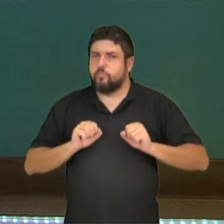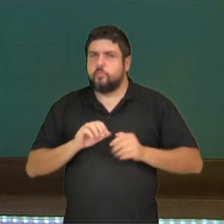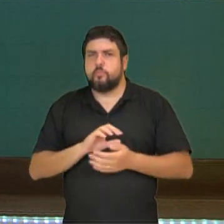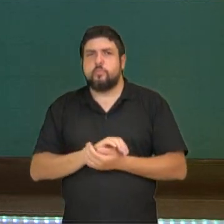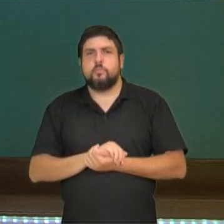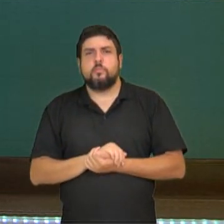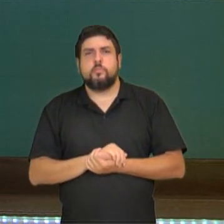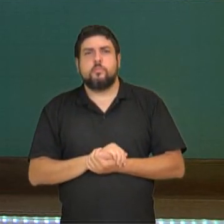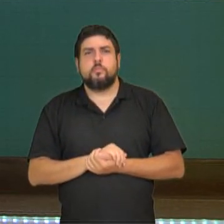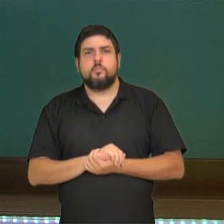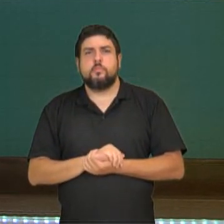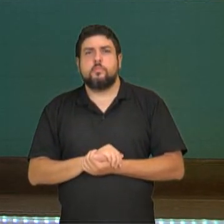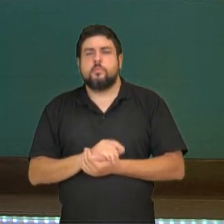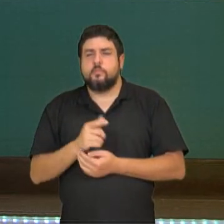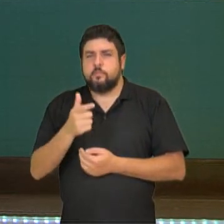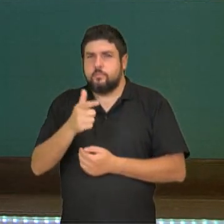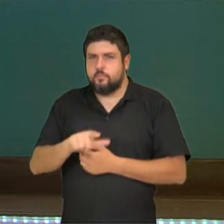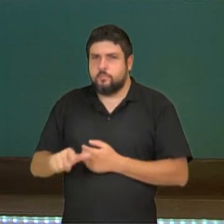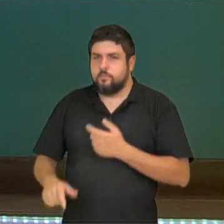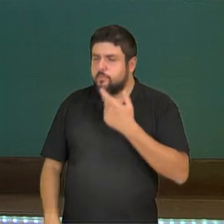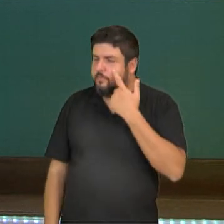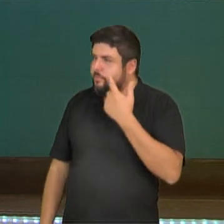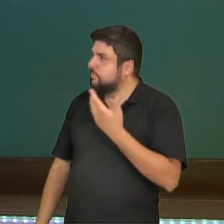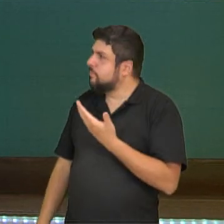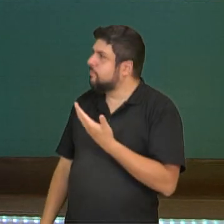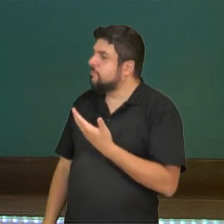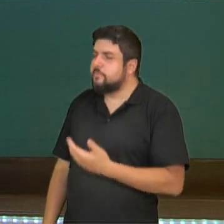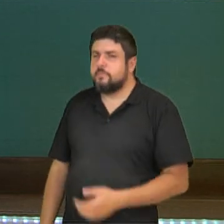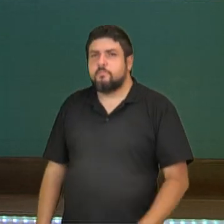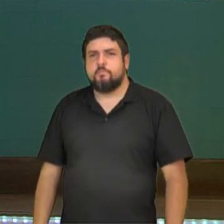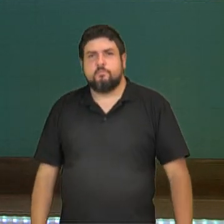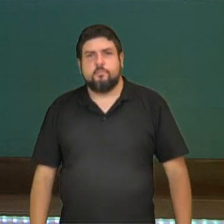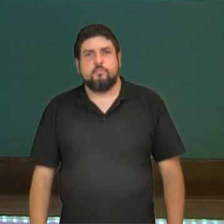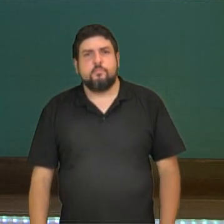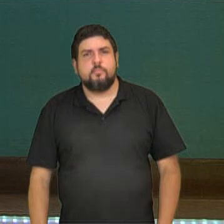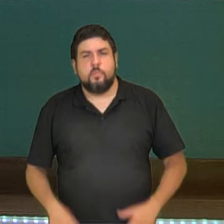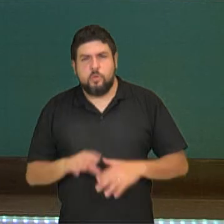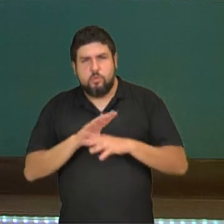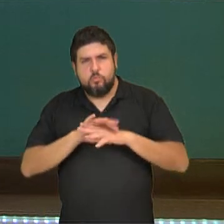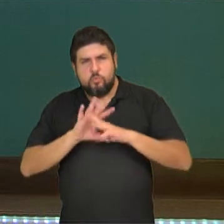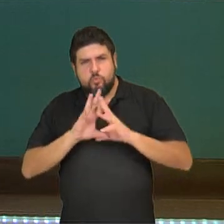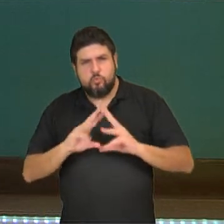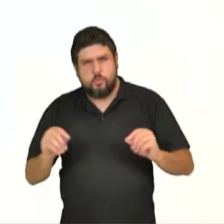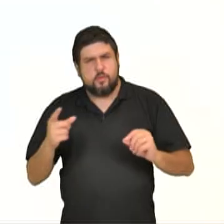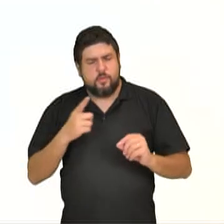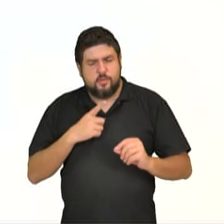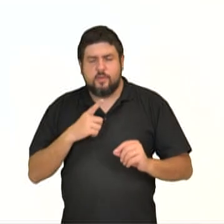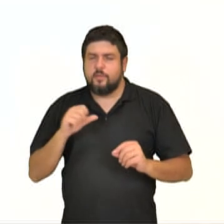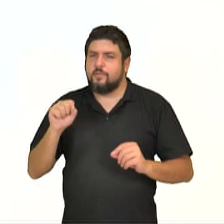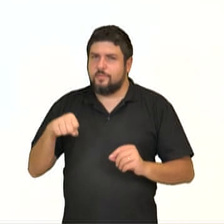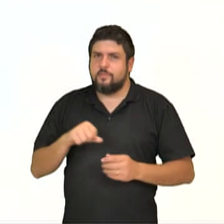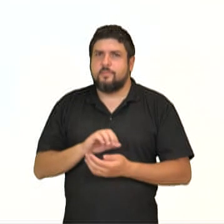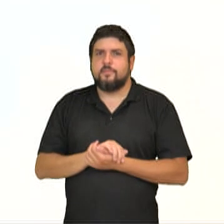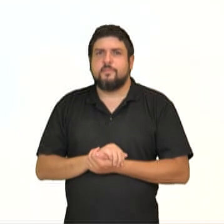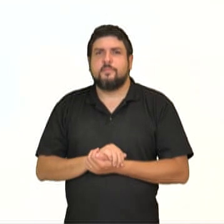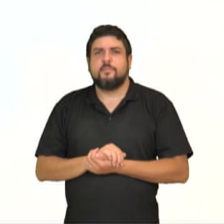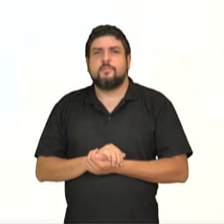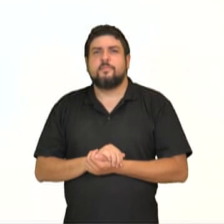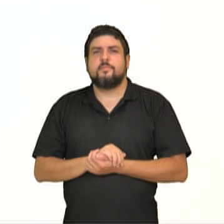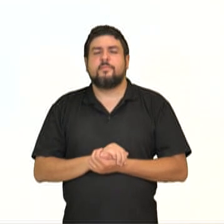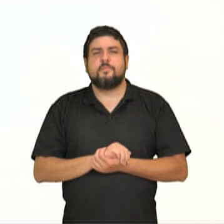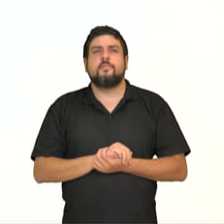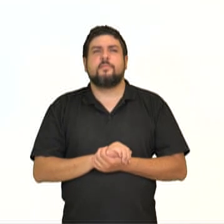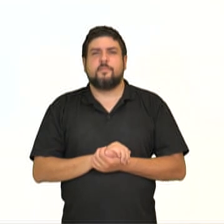aqui, novamente, aquela ilustração do pé de uma pessoa. Tem cura? Tem tratamento? Tem. Vamos para um exercício?